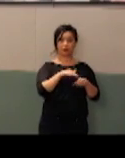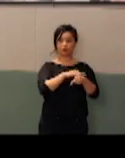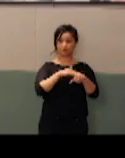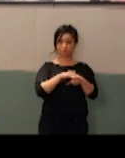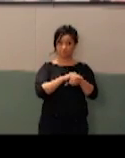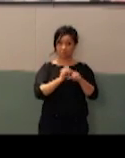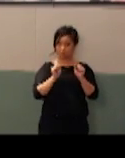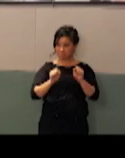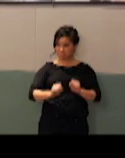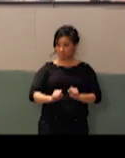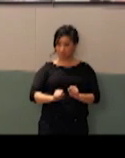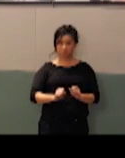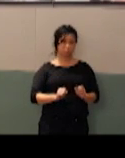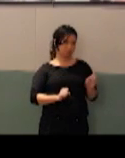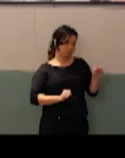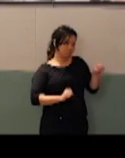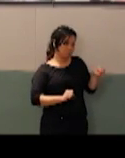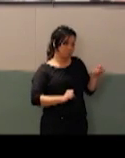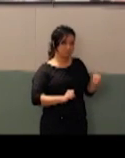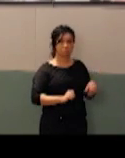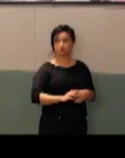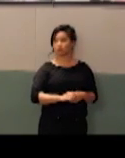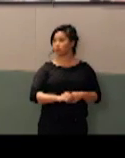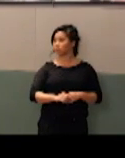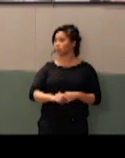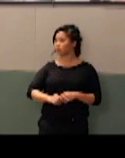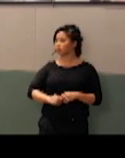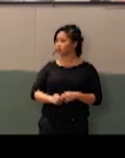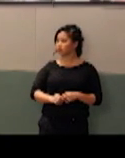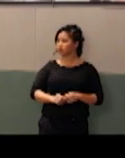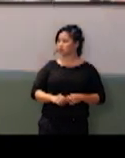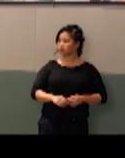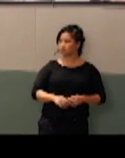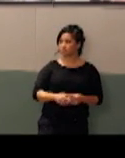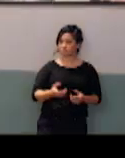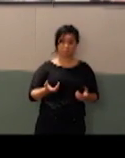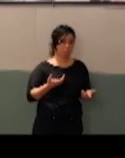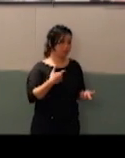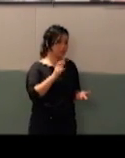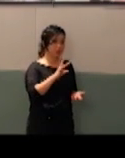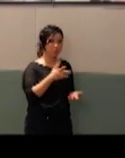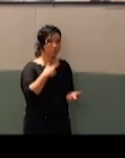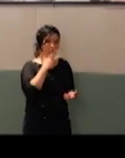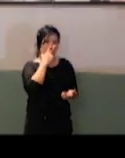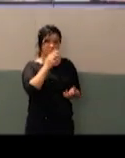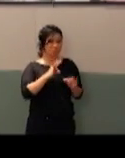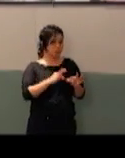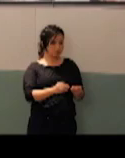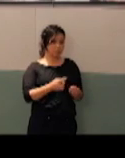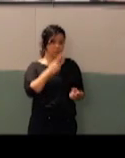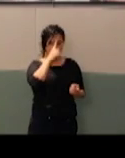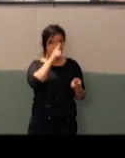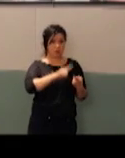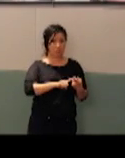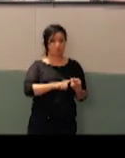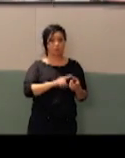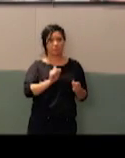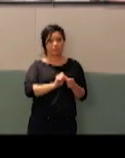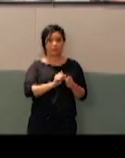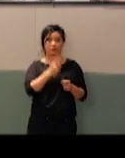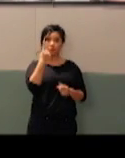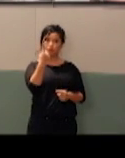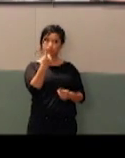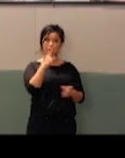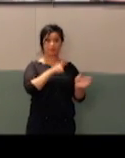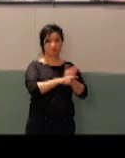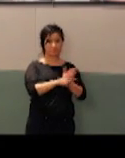ser, candidato? Claro. Posso deixar uma questão de ordem? Eu acho que é consenso aqui, praticamente, entre todos os candidatos, que sorteia a pergunta,